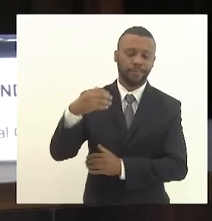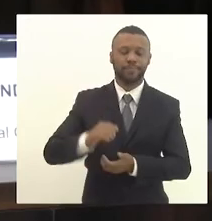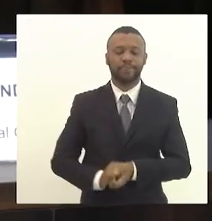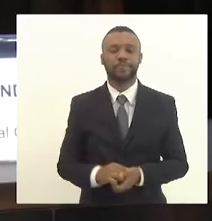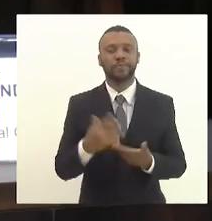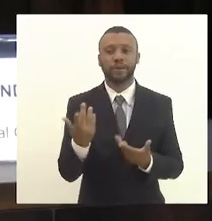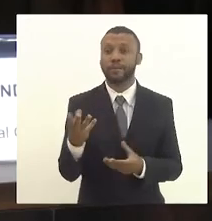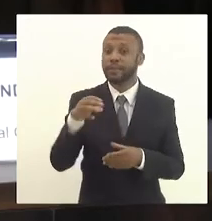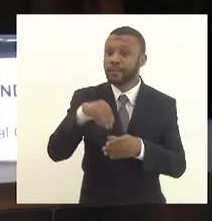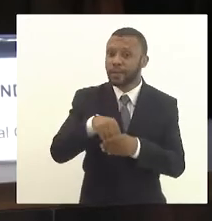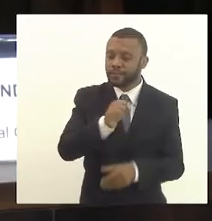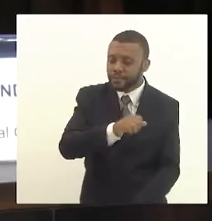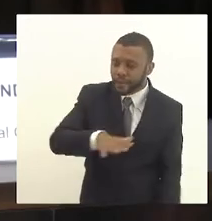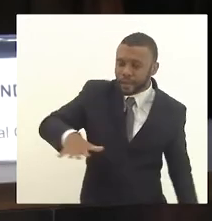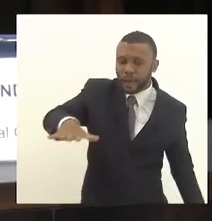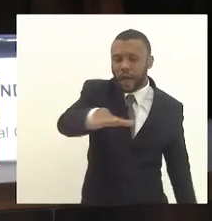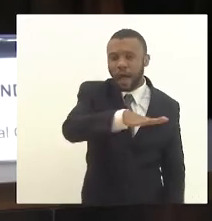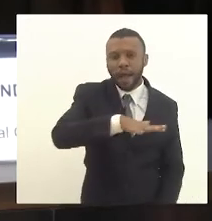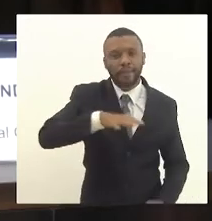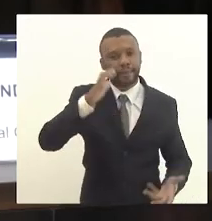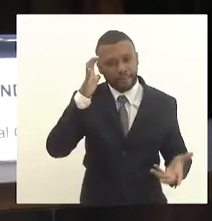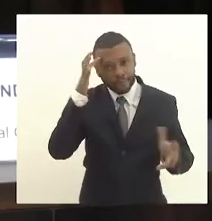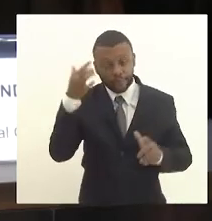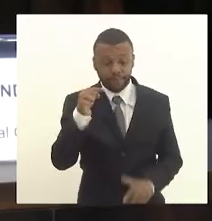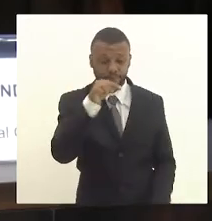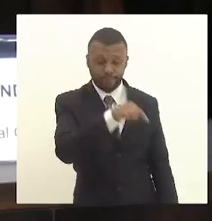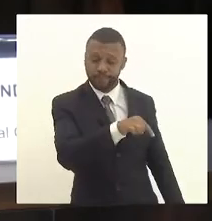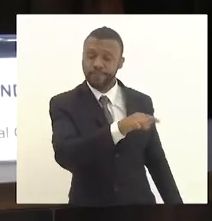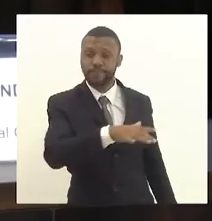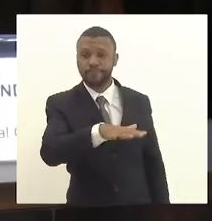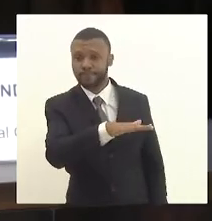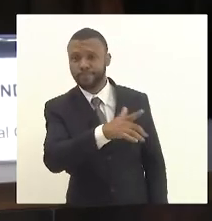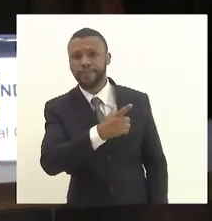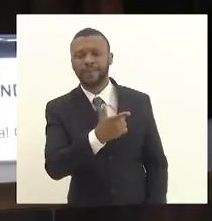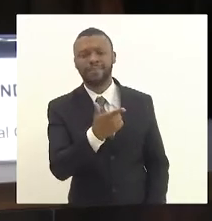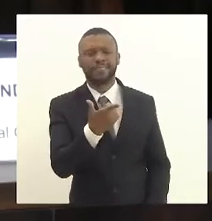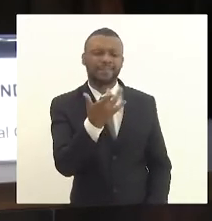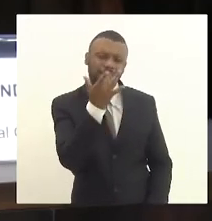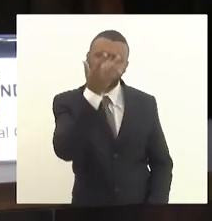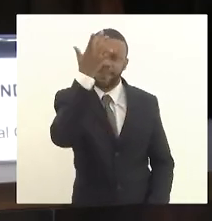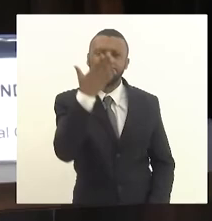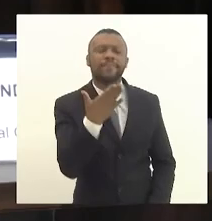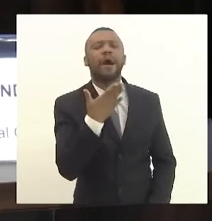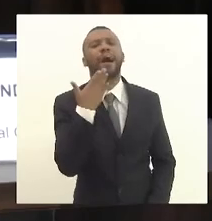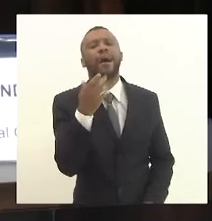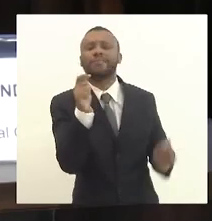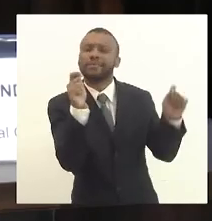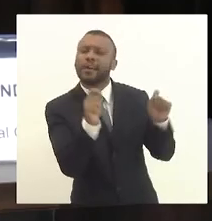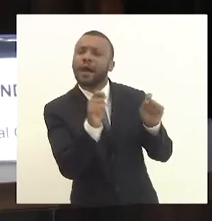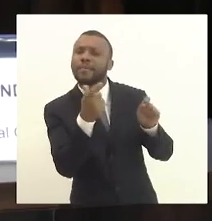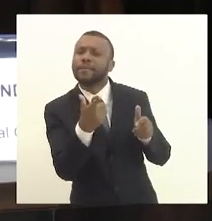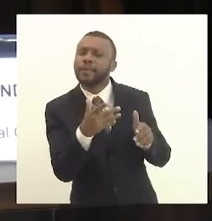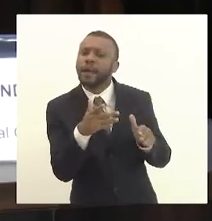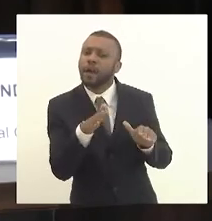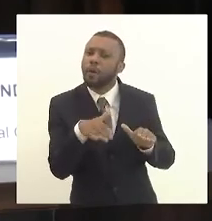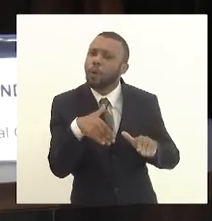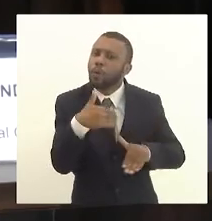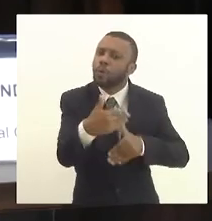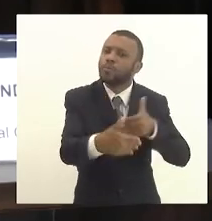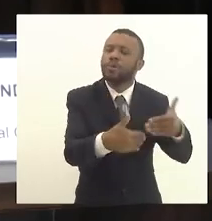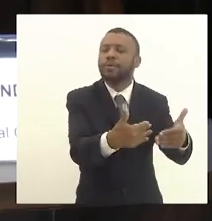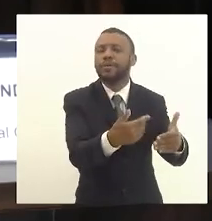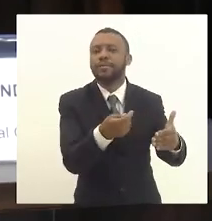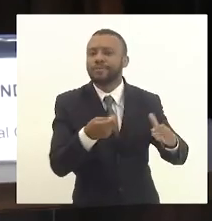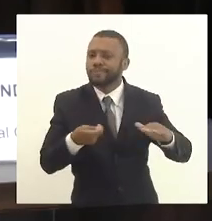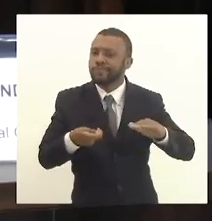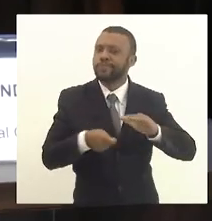aqui a situação. No primeiro caso aqui, ficaria muito mais fácil conduzir um processo de